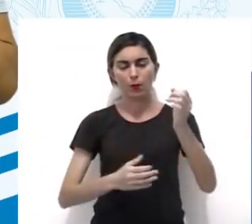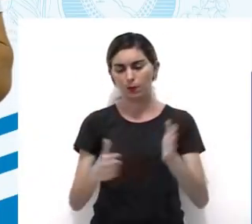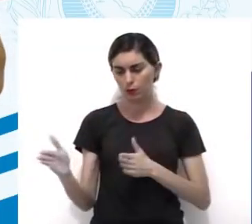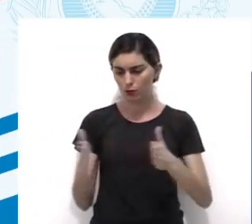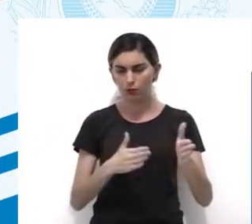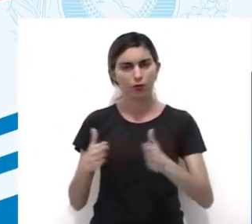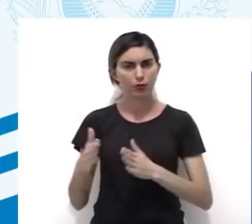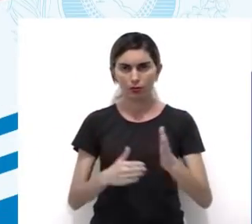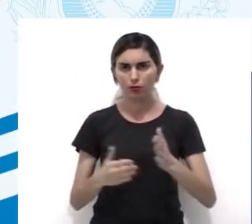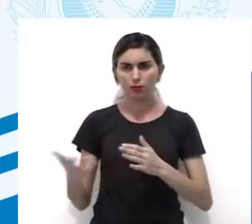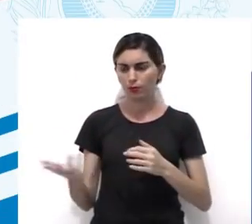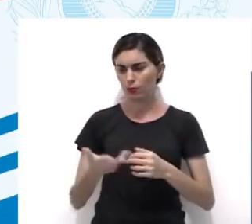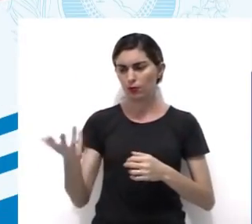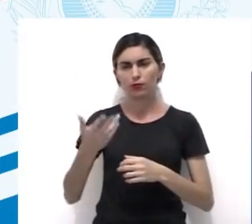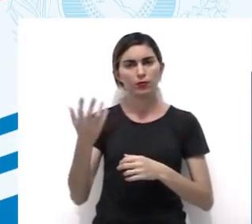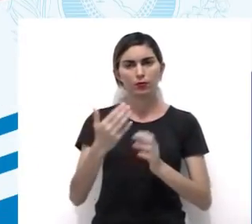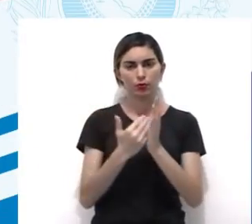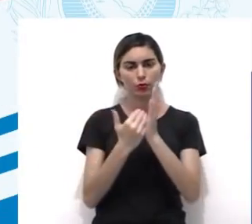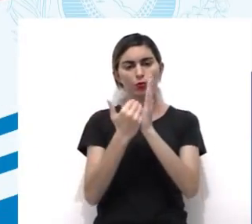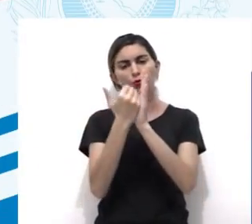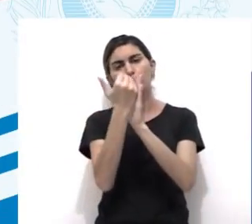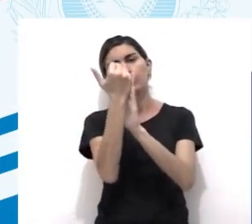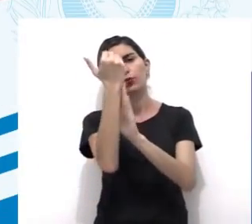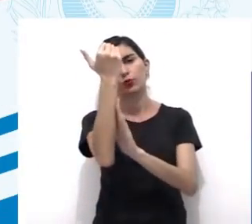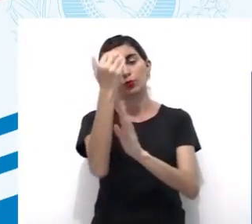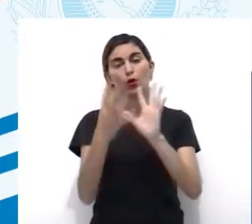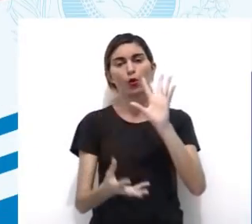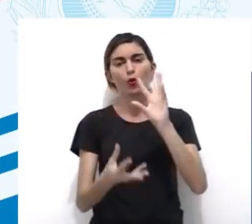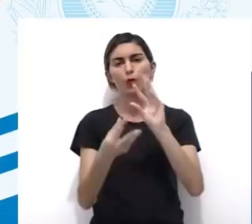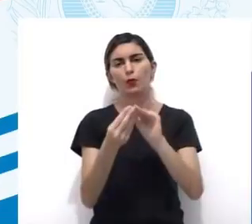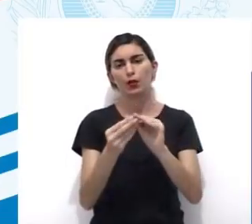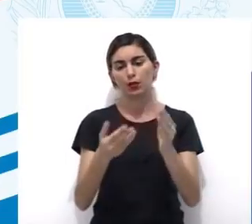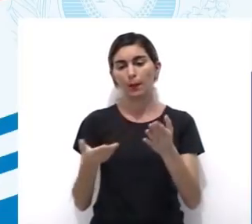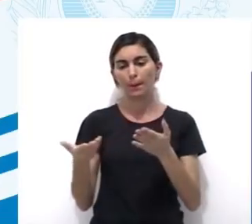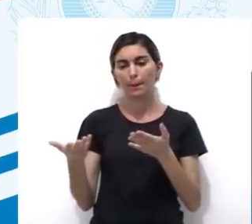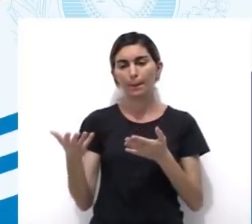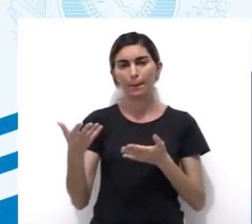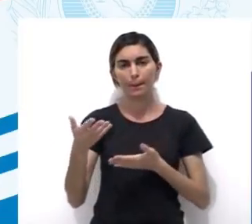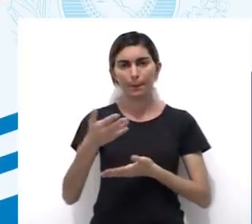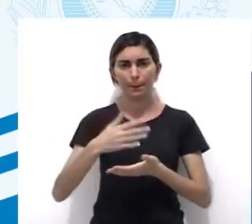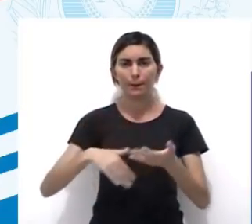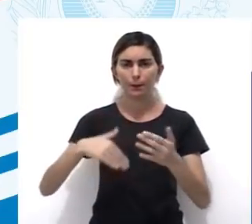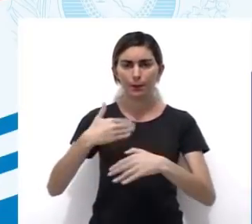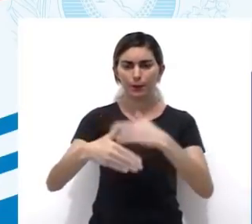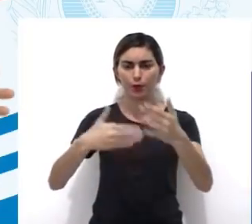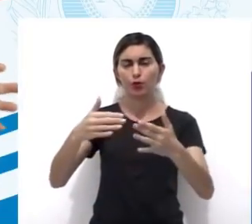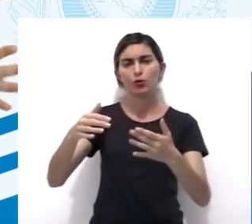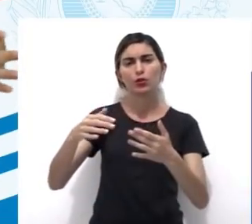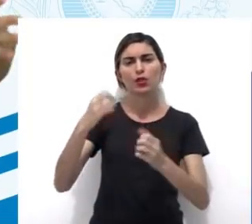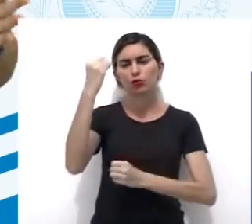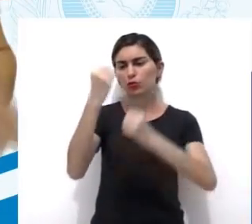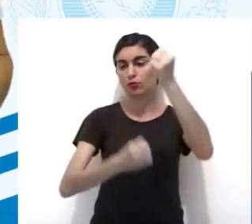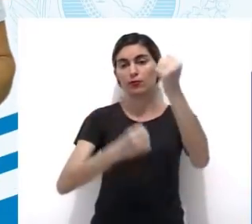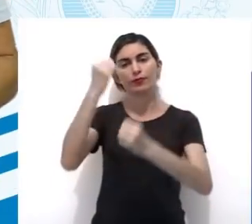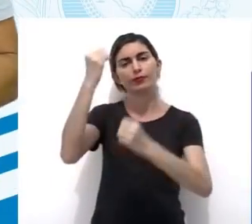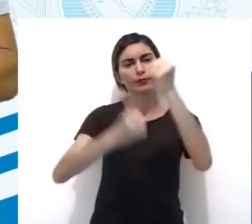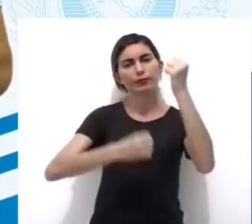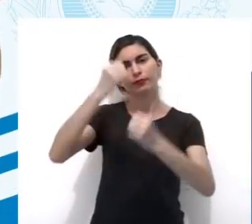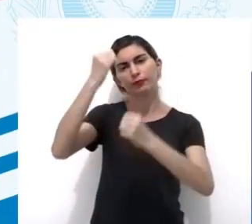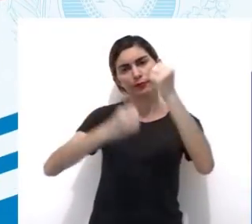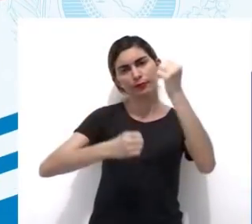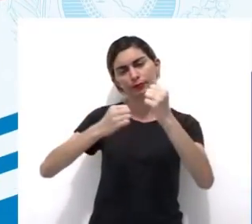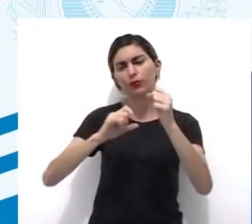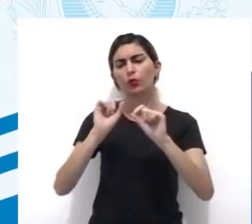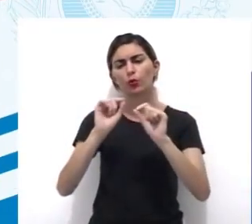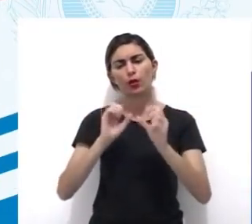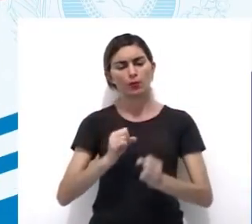de produção do excedente, ele vai se complementar com o processo de industrialização. Ora, e o que é esse processo de industrialização?